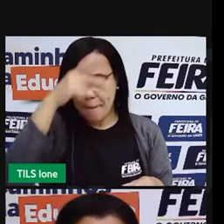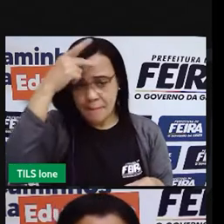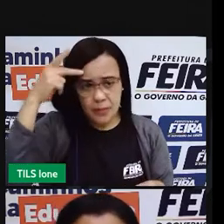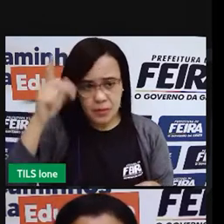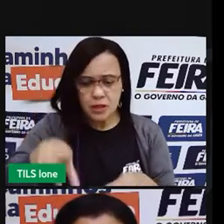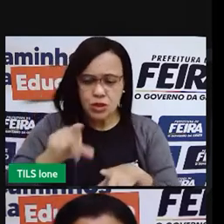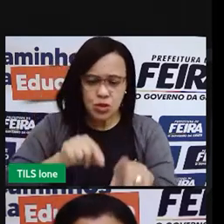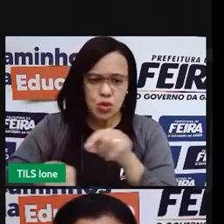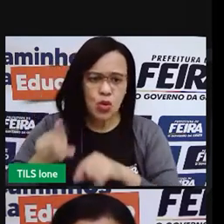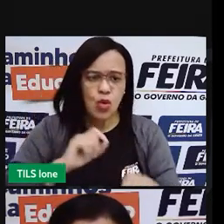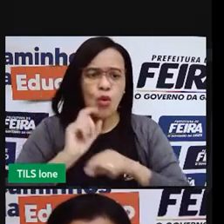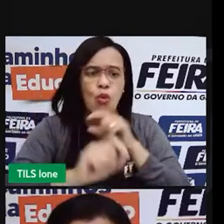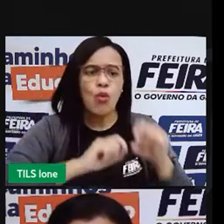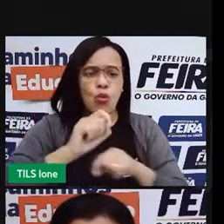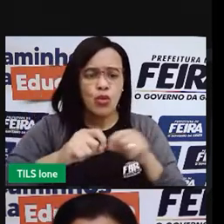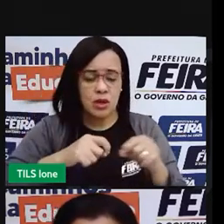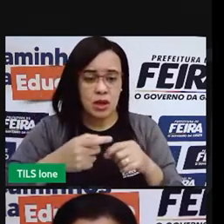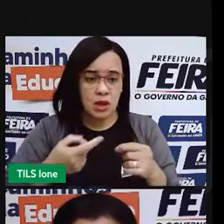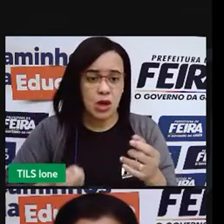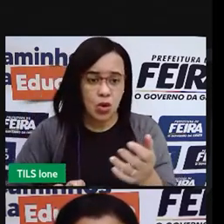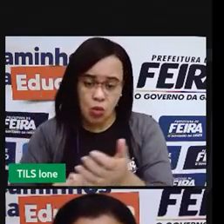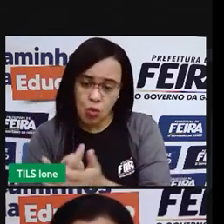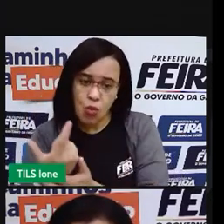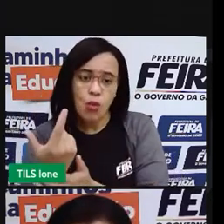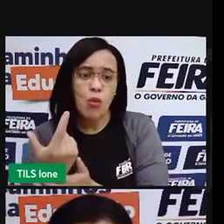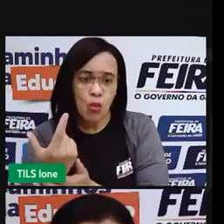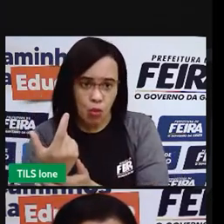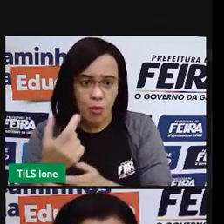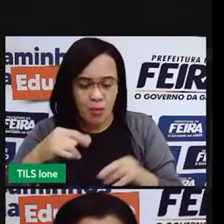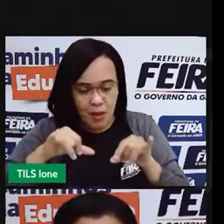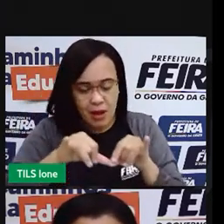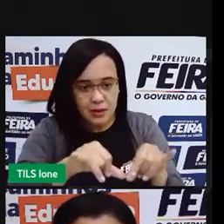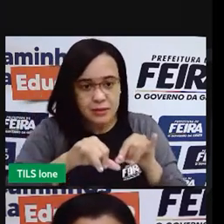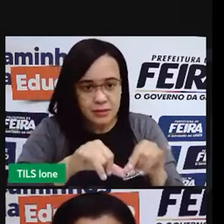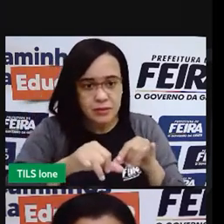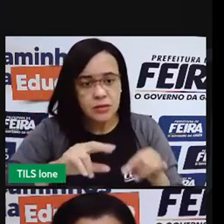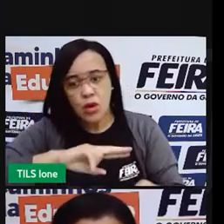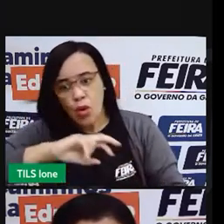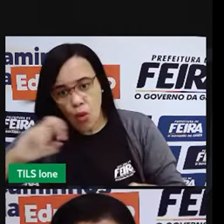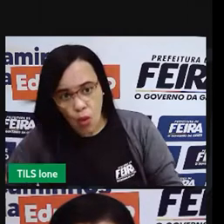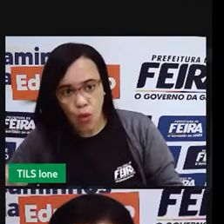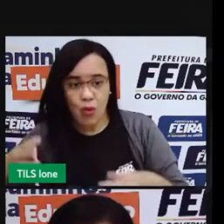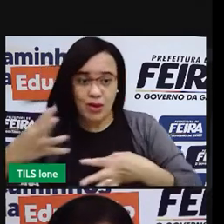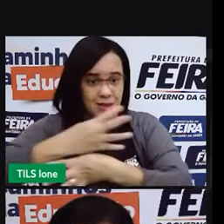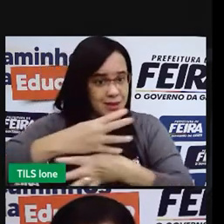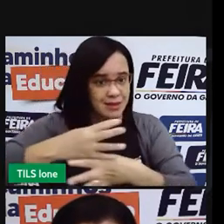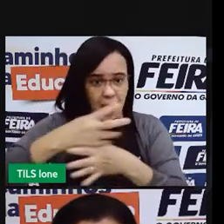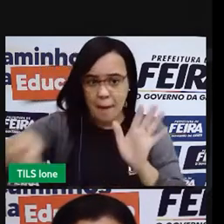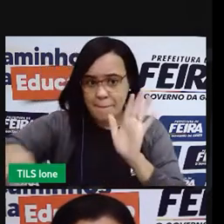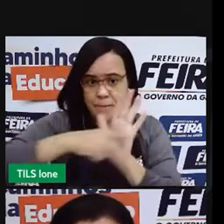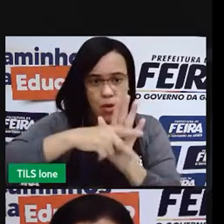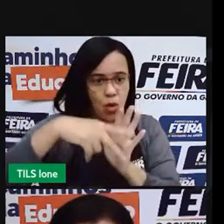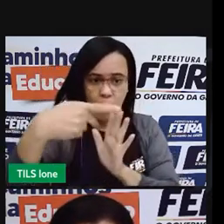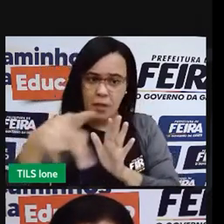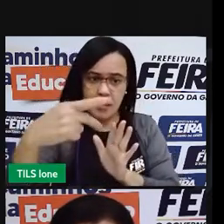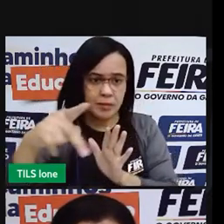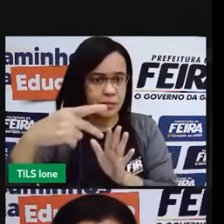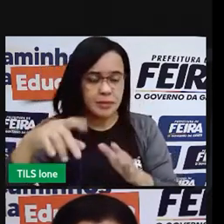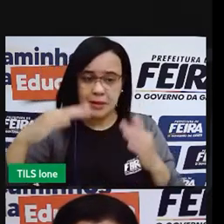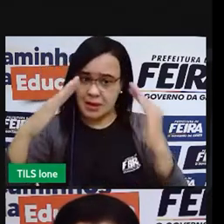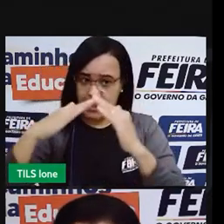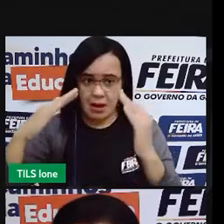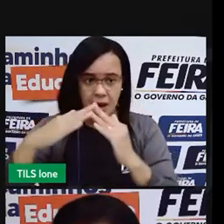ao invés de comprar em outra cidade ou em um lugar mais longe de onde você